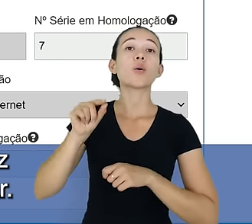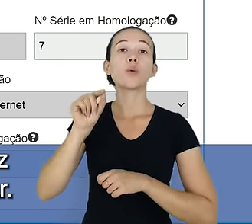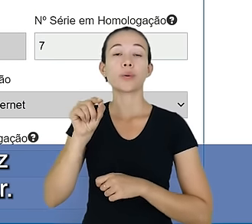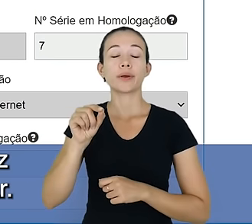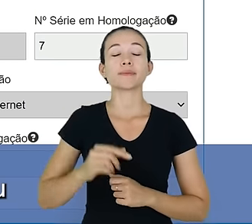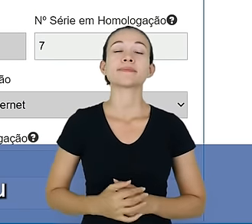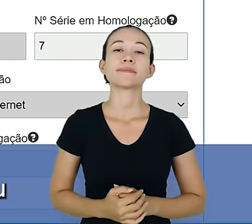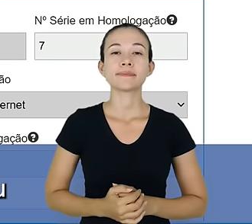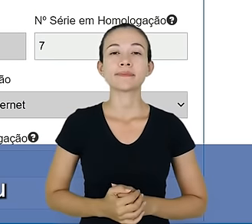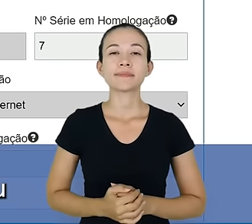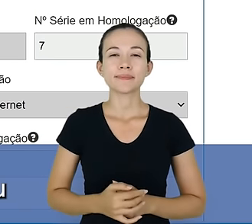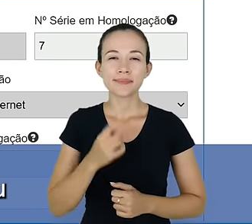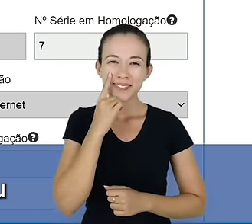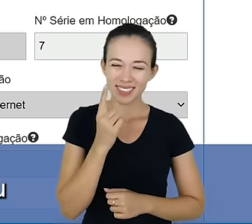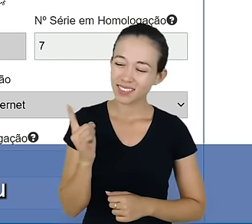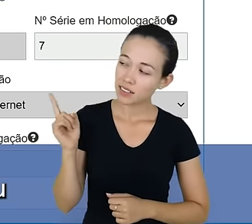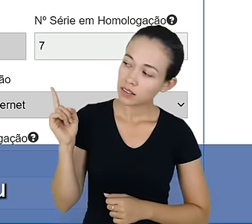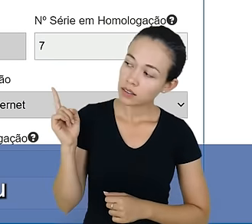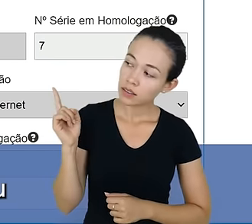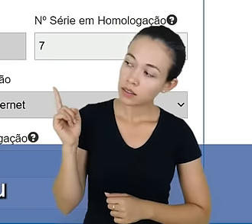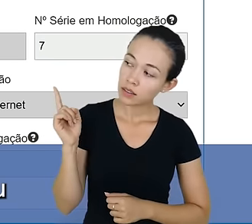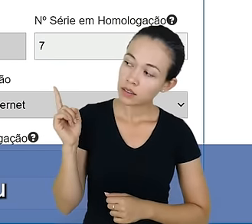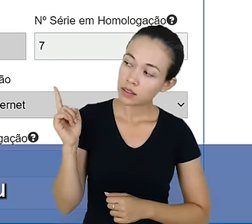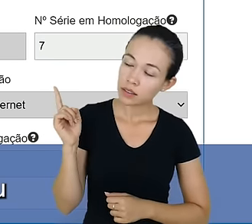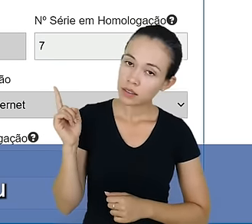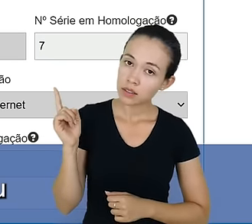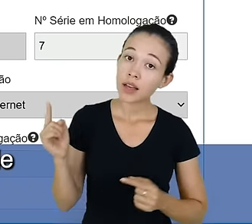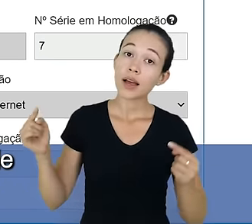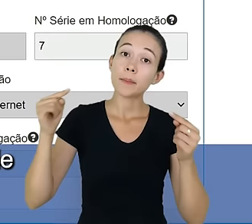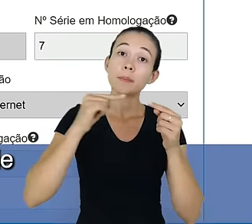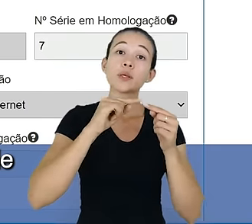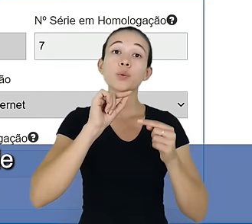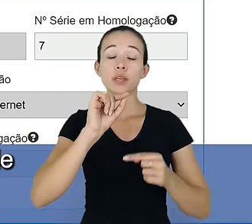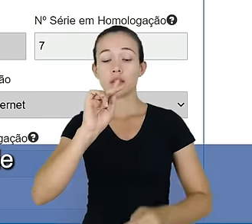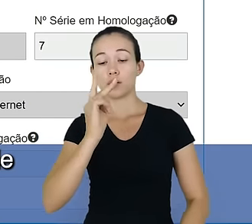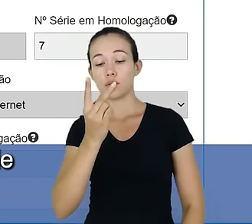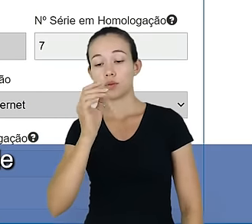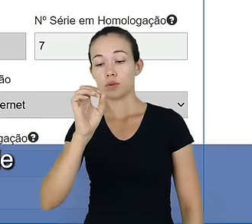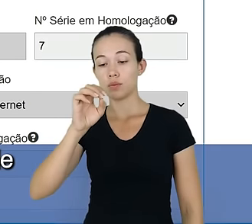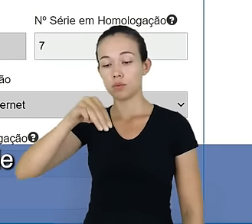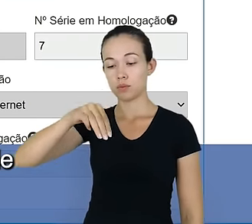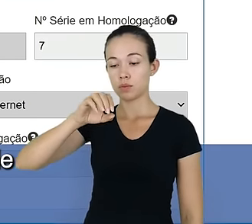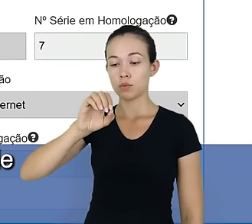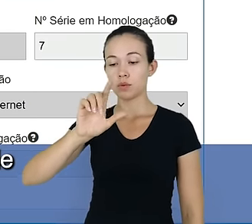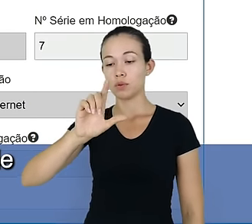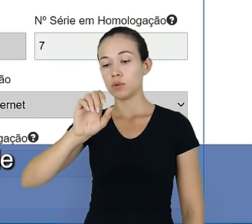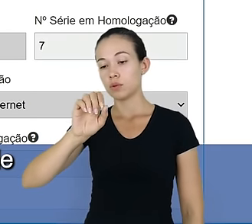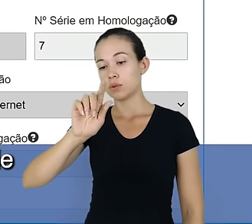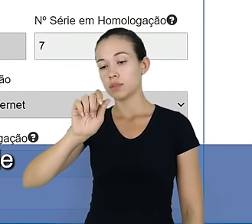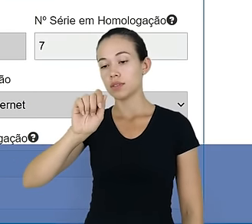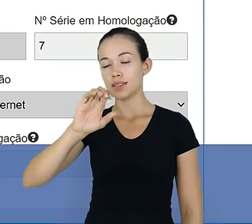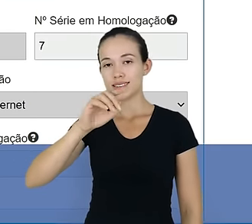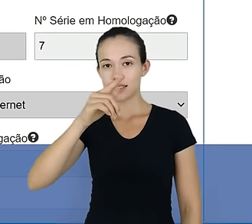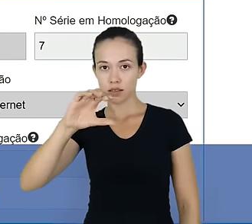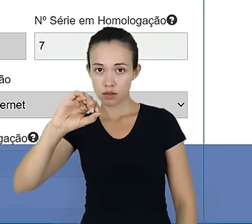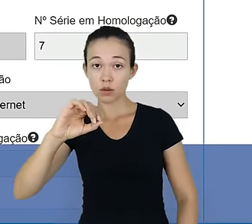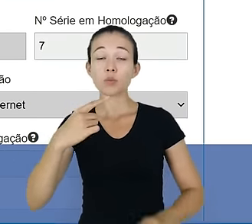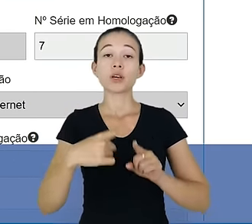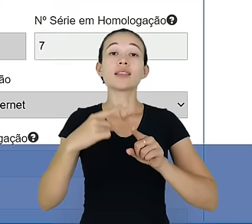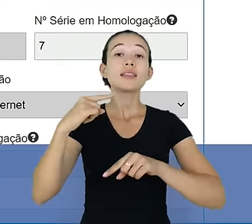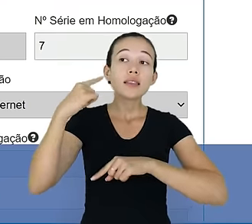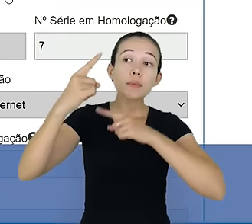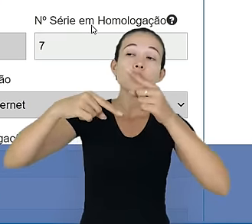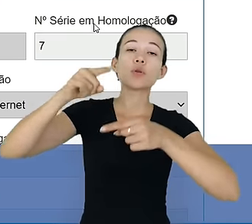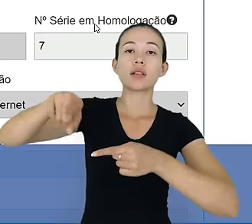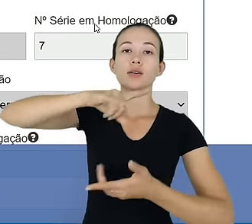informar pessoal aqui eu tô falando da homologação porque é o que eu selecionei porque a gente mais tarde vai emitir um documento vai fazer um